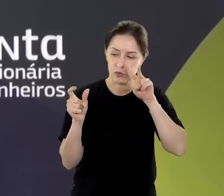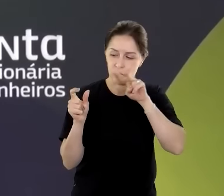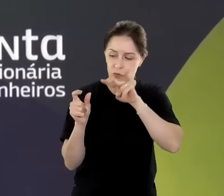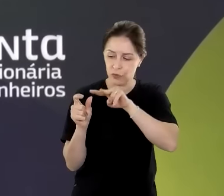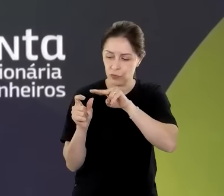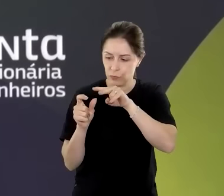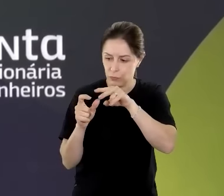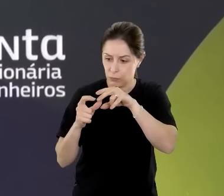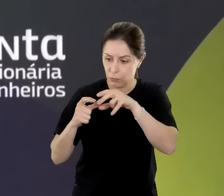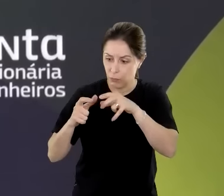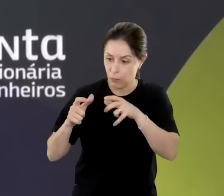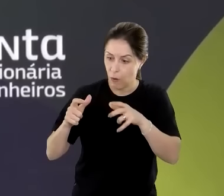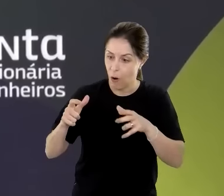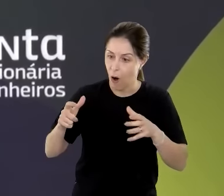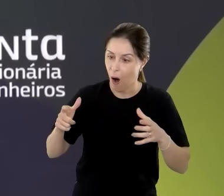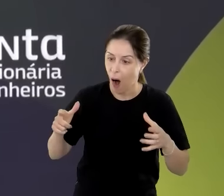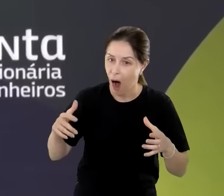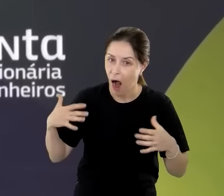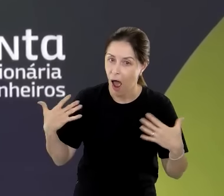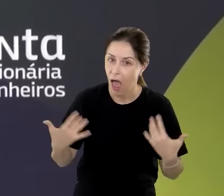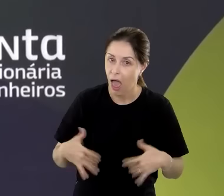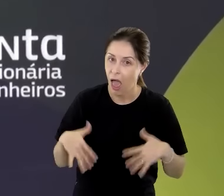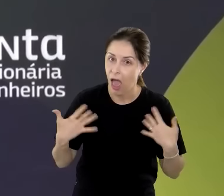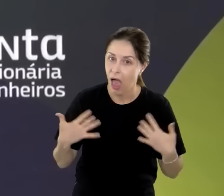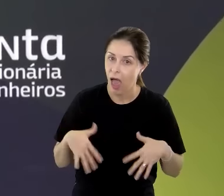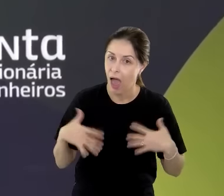Ela dimensiona o problema, superdimensiona o problema.